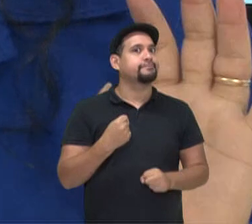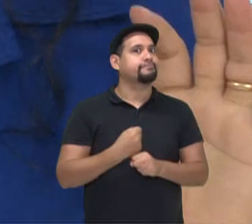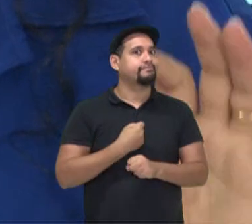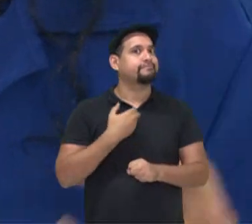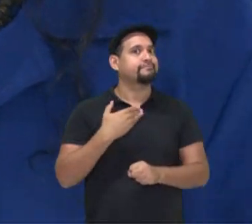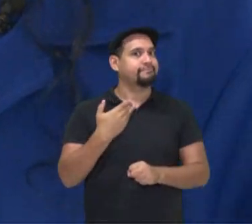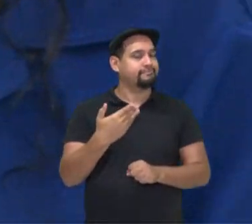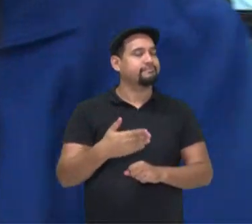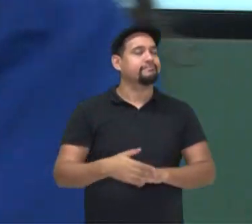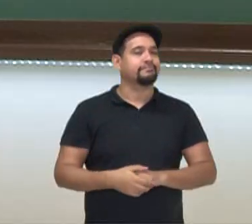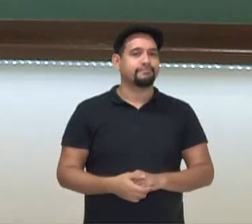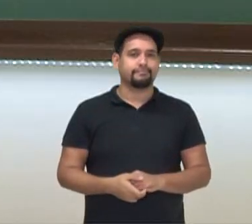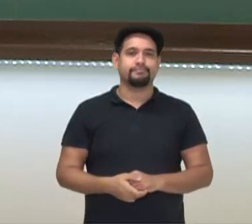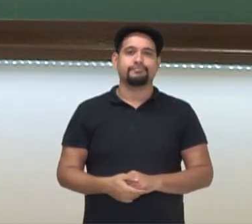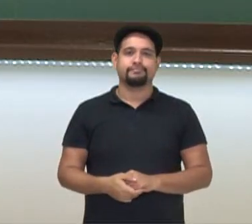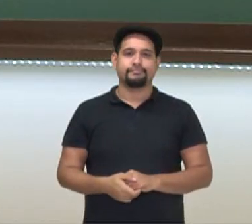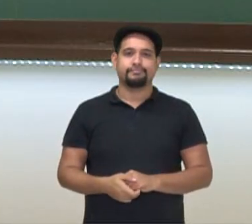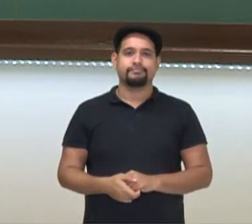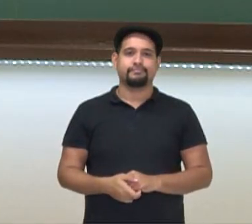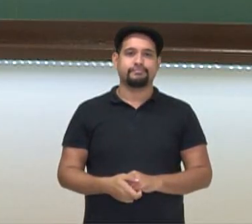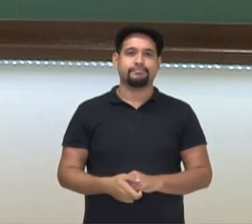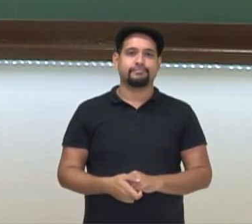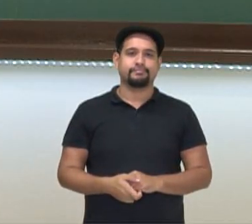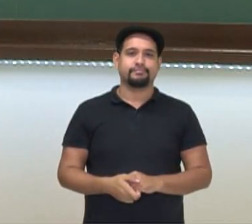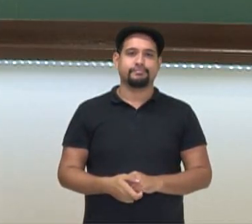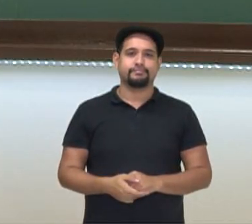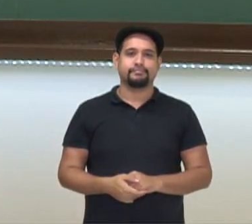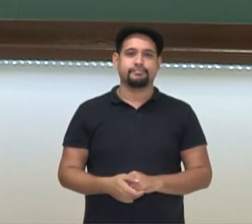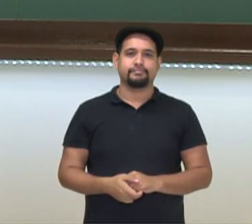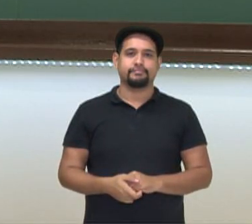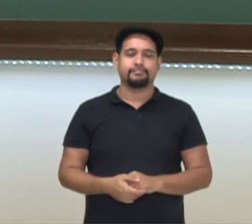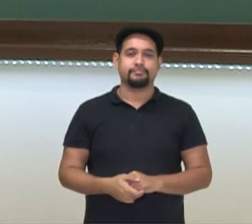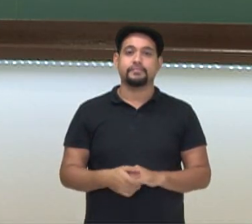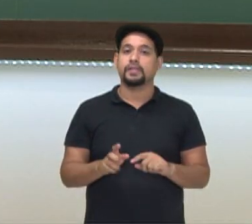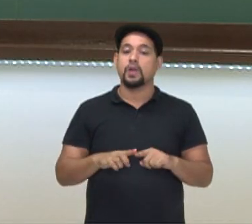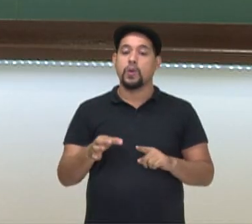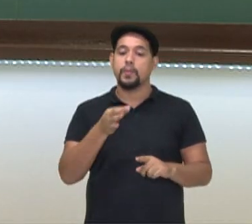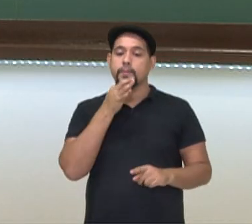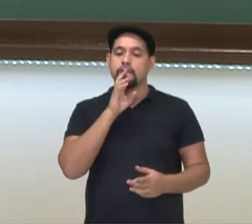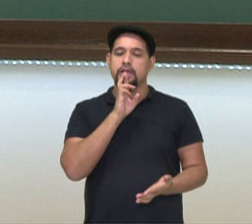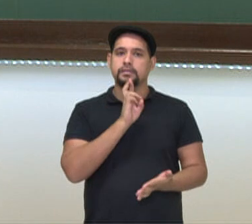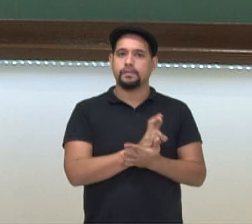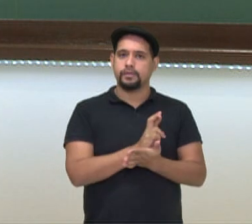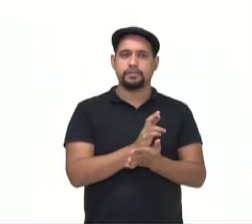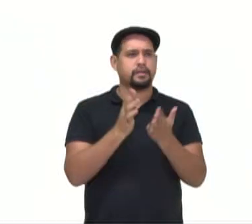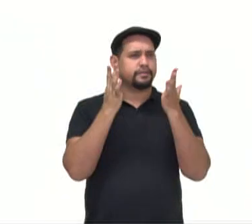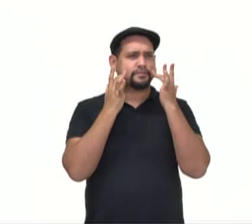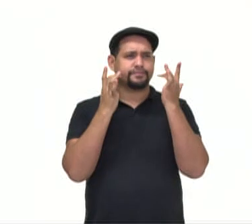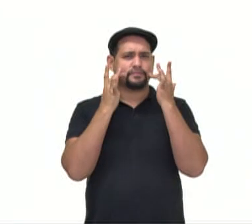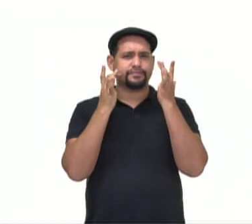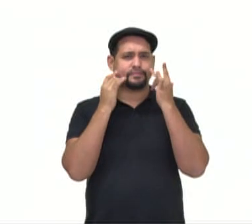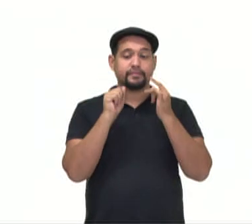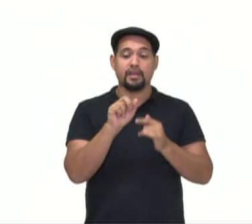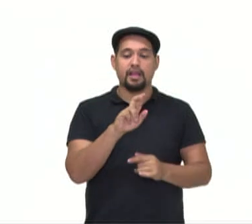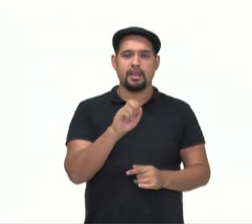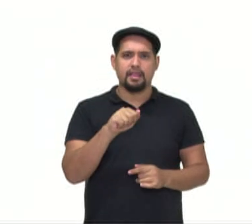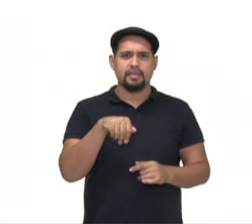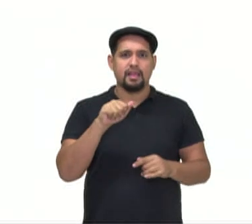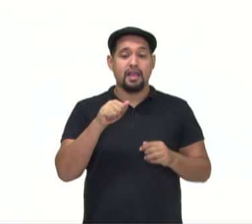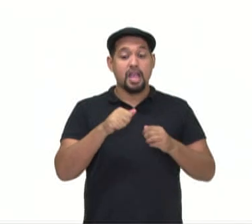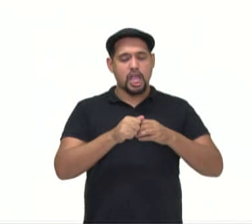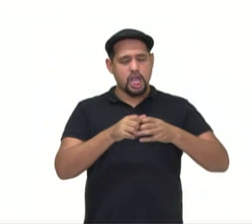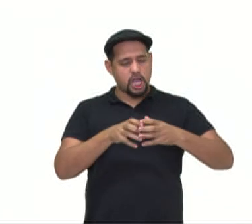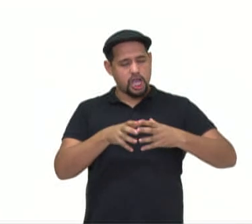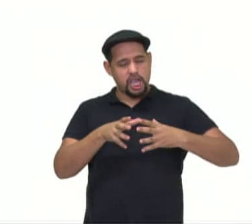de maior. Então, continuando, a nossa sugestão aqui de resposta. O teatro de arena é grandioso,